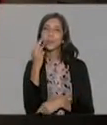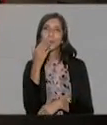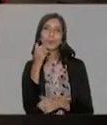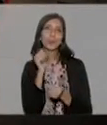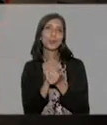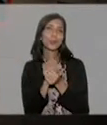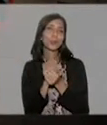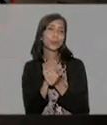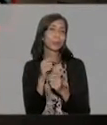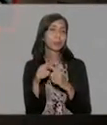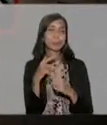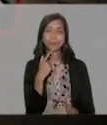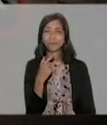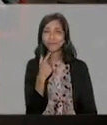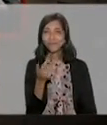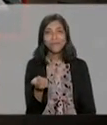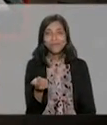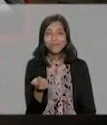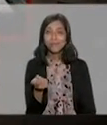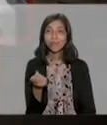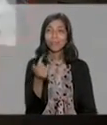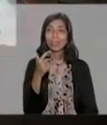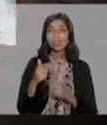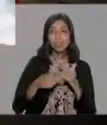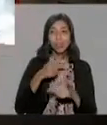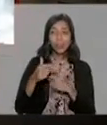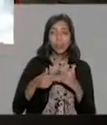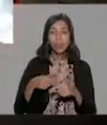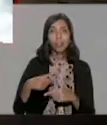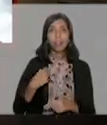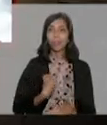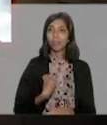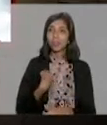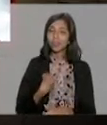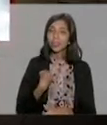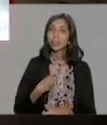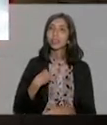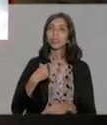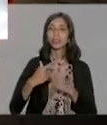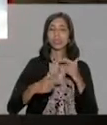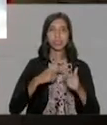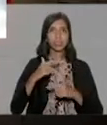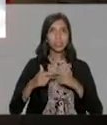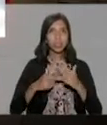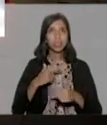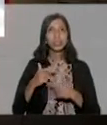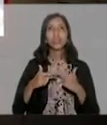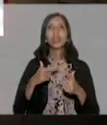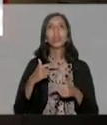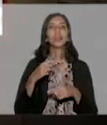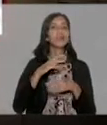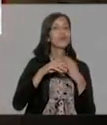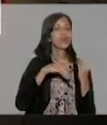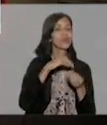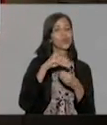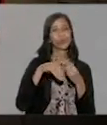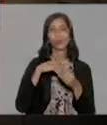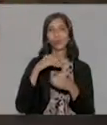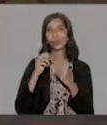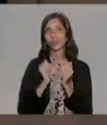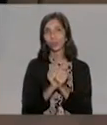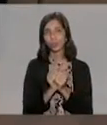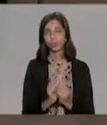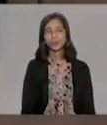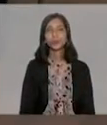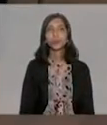né? Senão não funciona, né? A vida, nesse trabalho da gente, vida e trabalho ficam muito misturados,